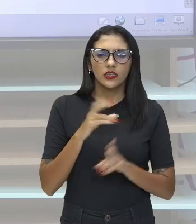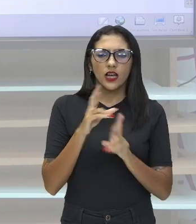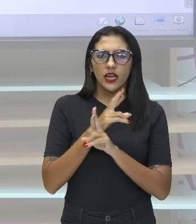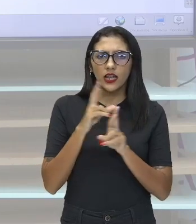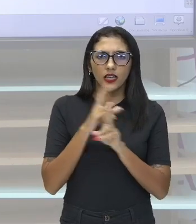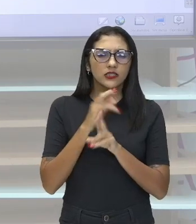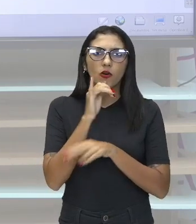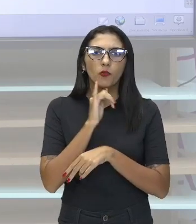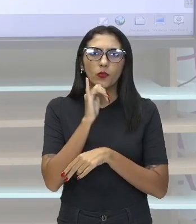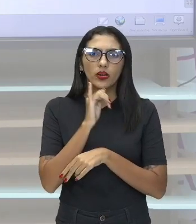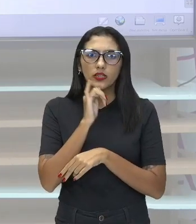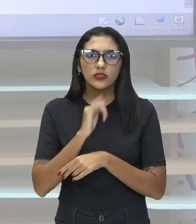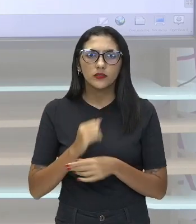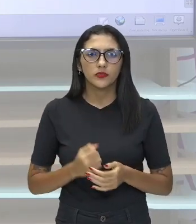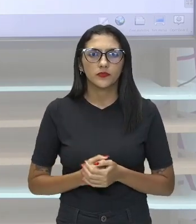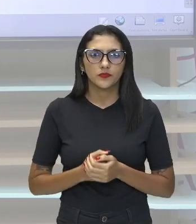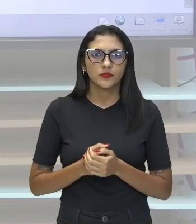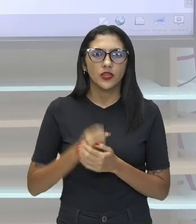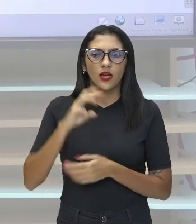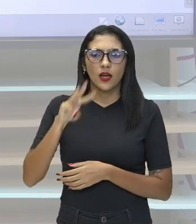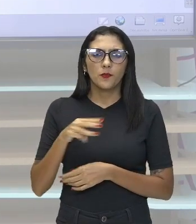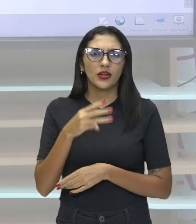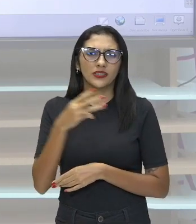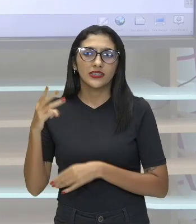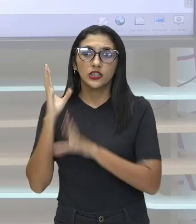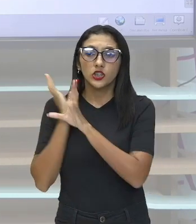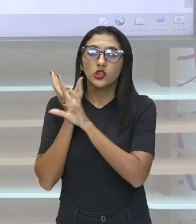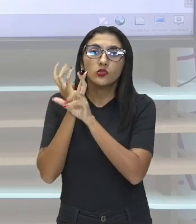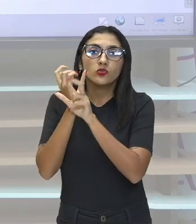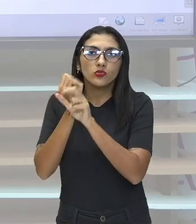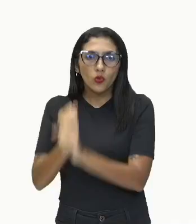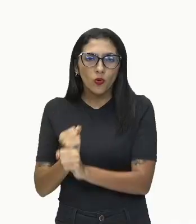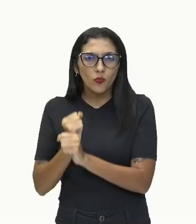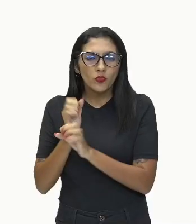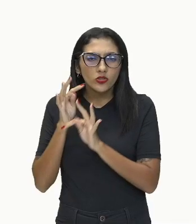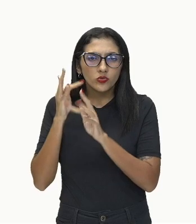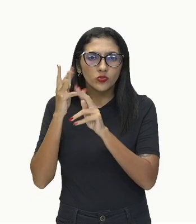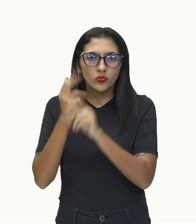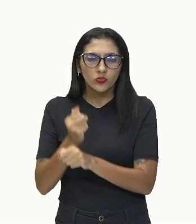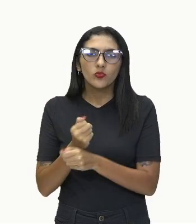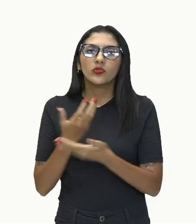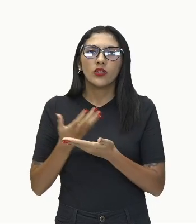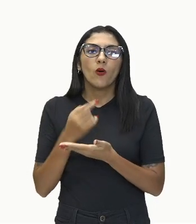os elementos que nós temos dentro dessa matriz, tá bom? Vamos voltar então.